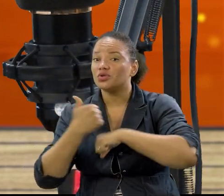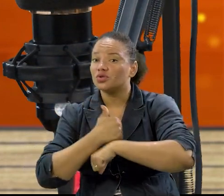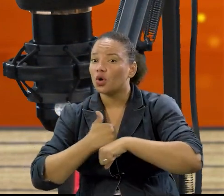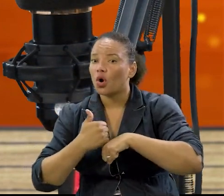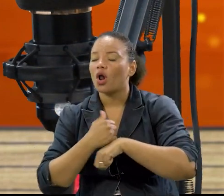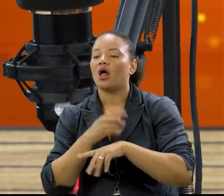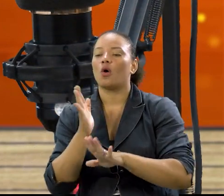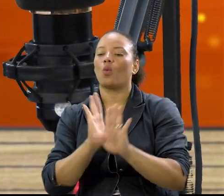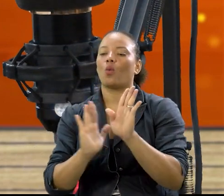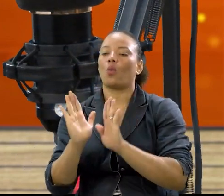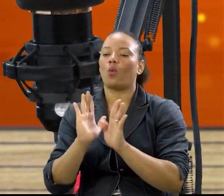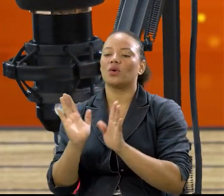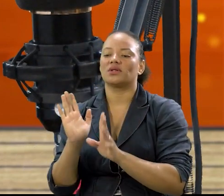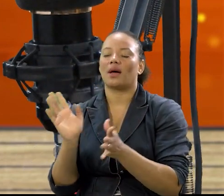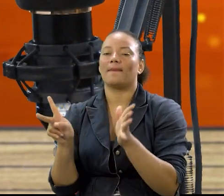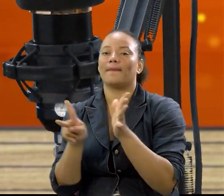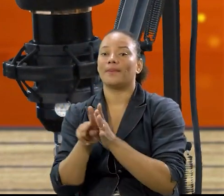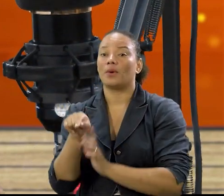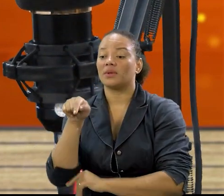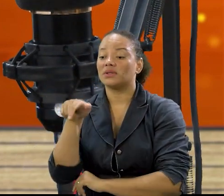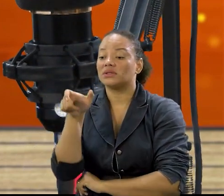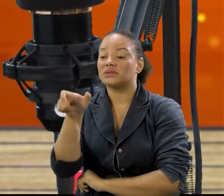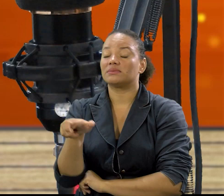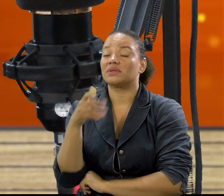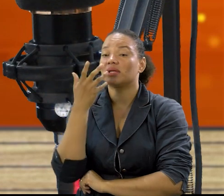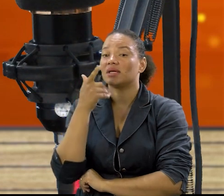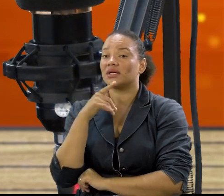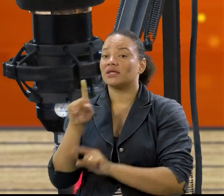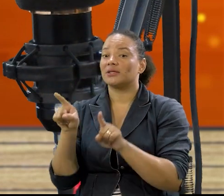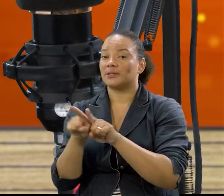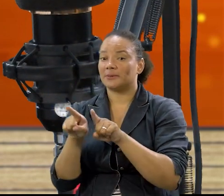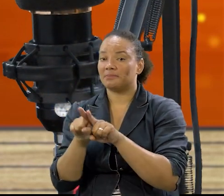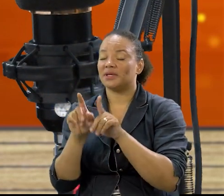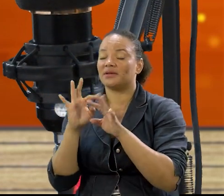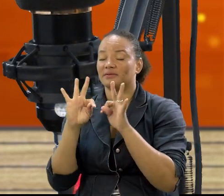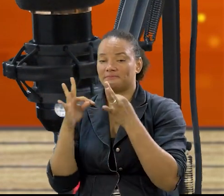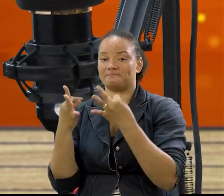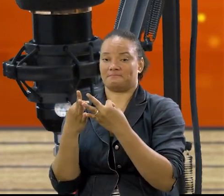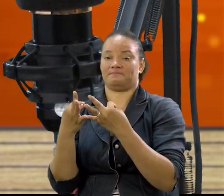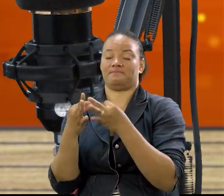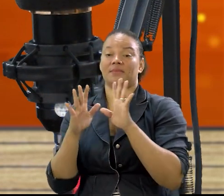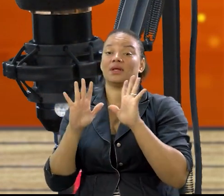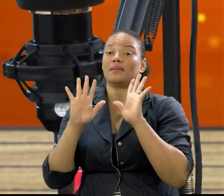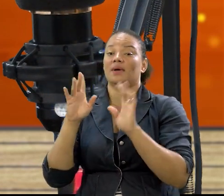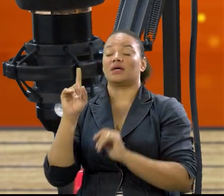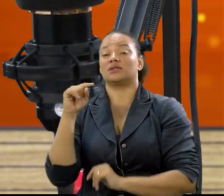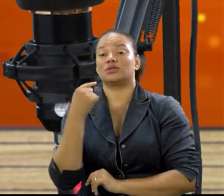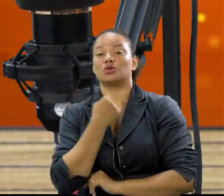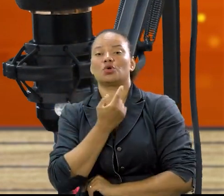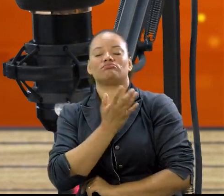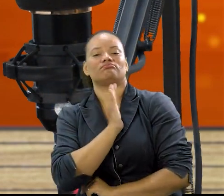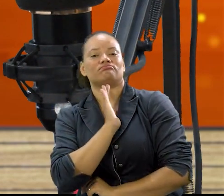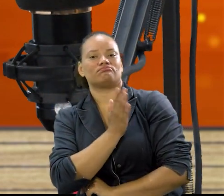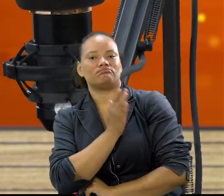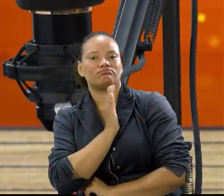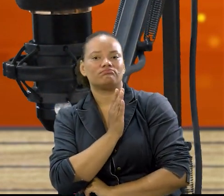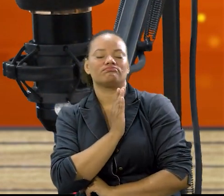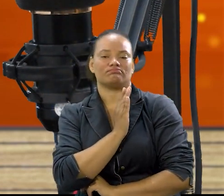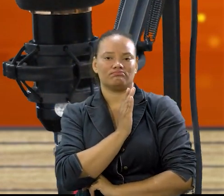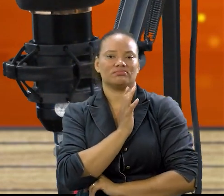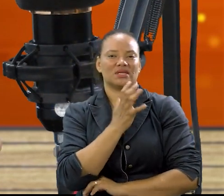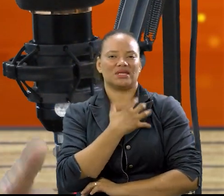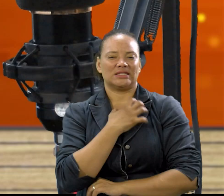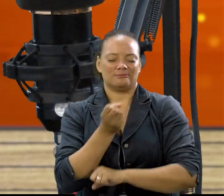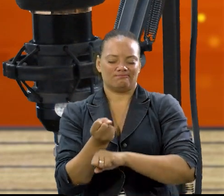profissionais Temos que cuidar da Criança e da família como um todo mas e eh o coração